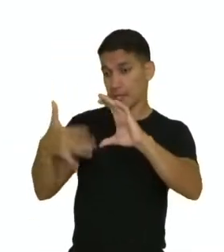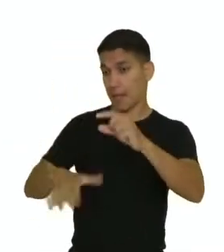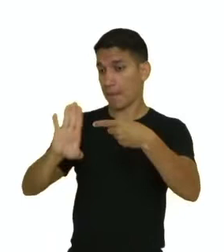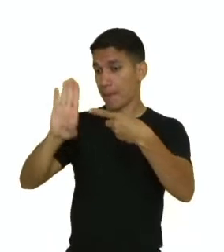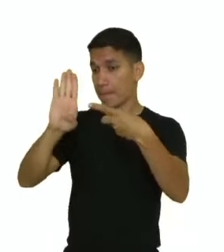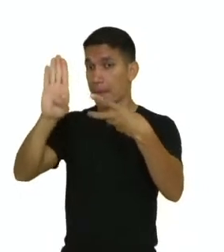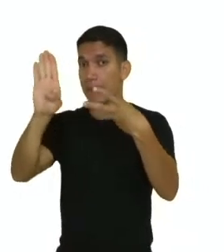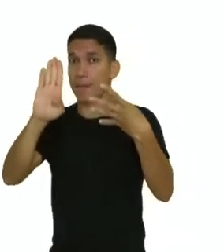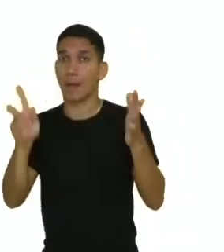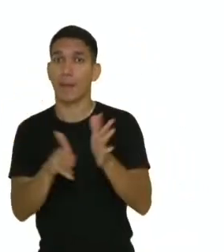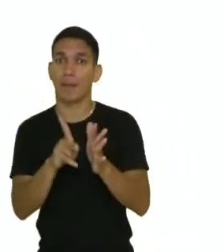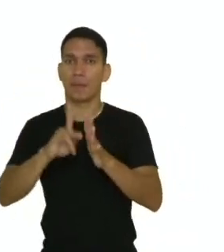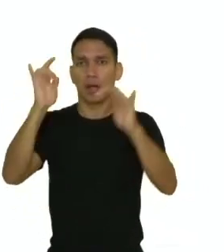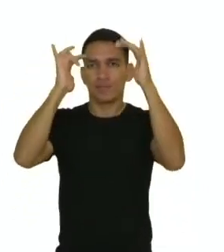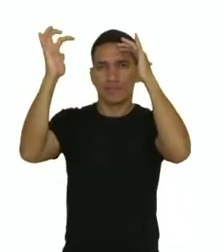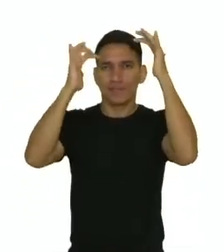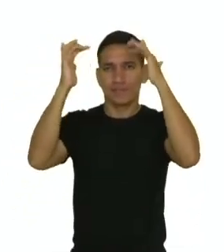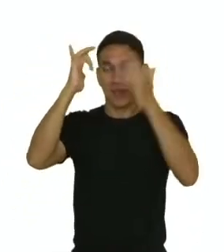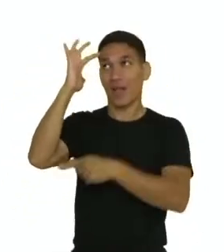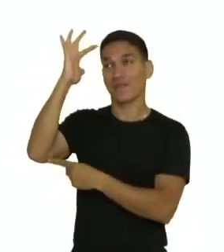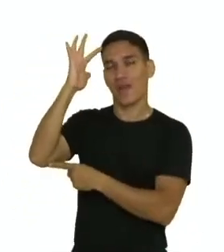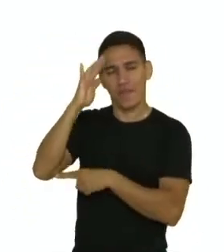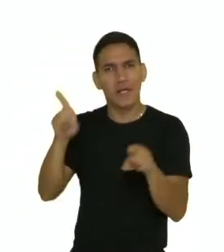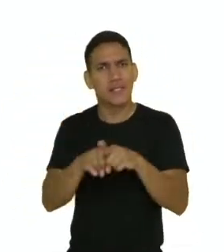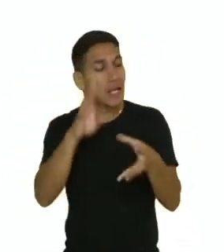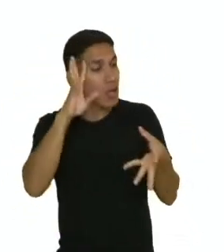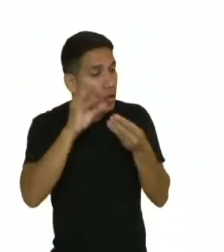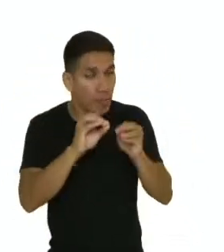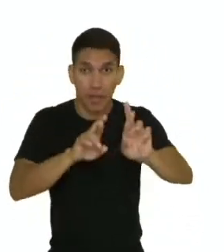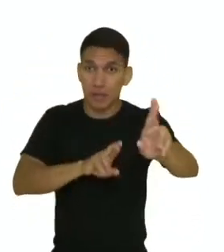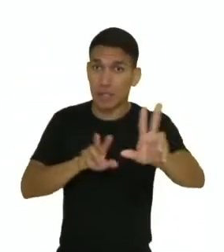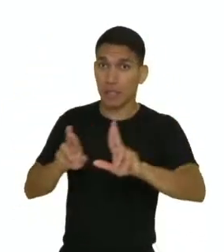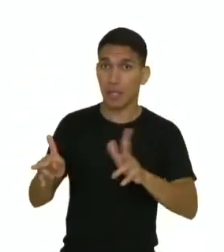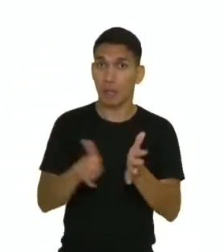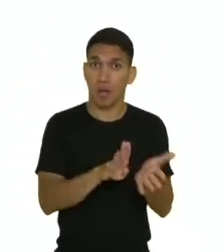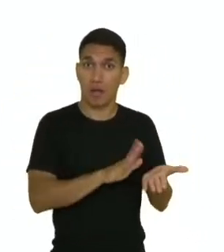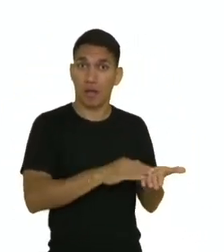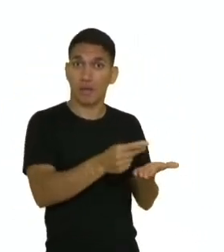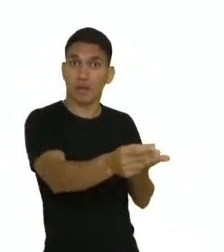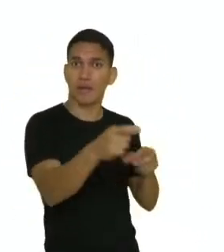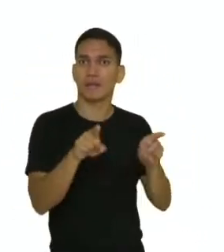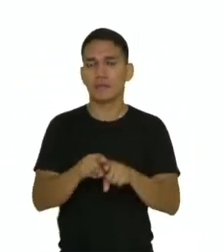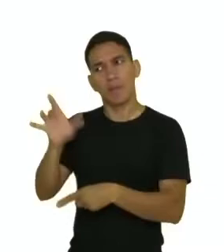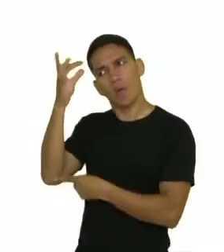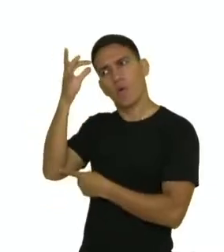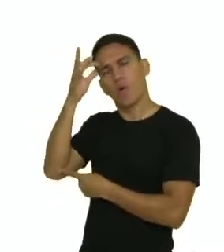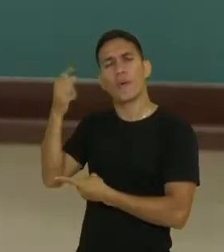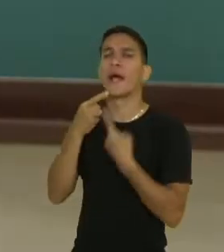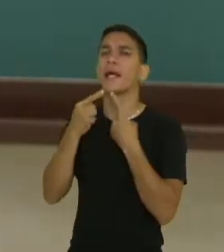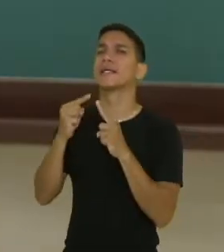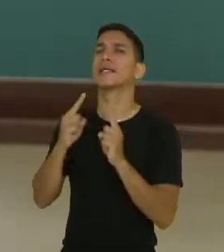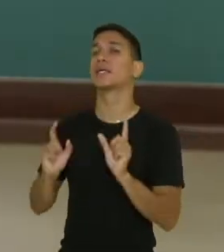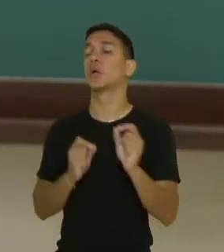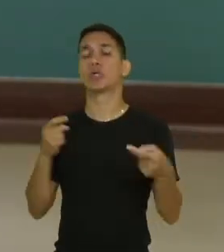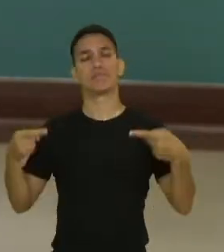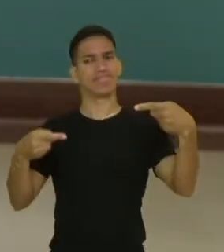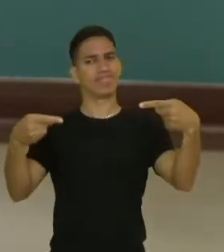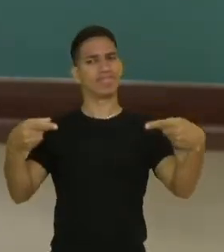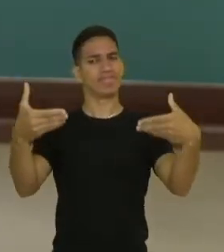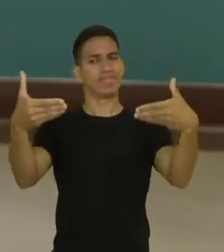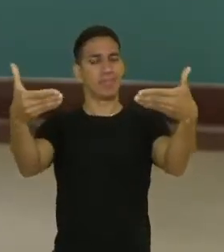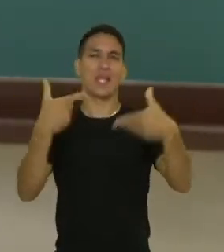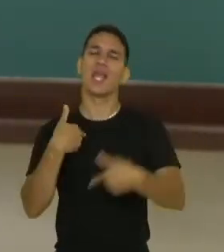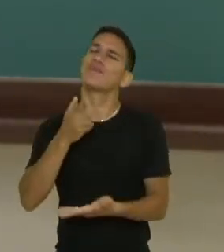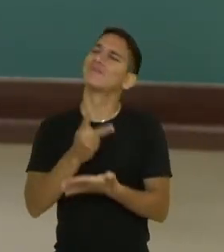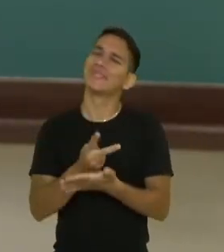pensamento filosófico, compreender a distinção entre senso comum e a consciência crítica. Então, eu vivo dizendo assim para os